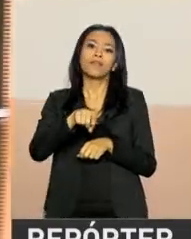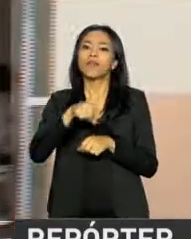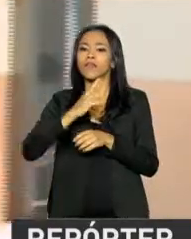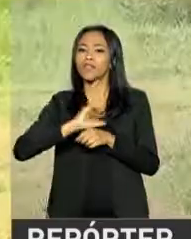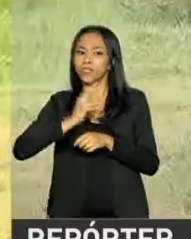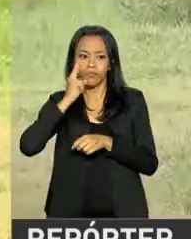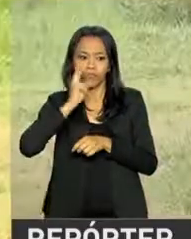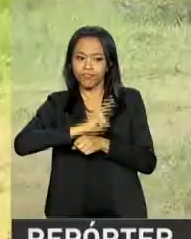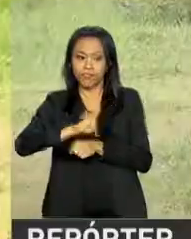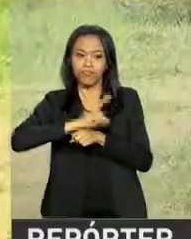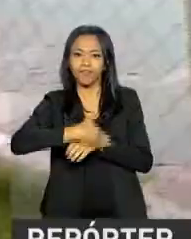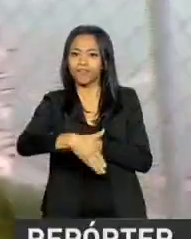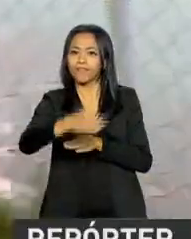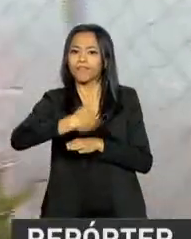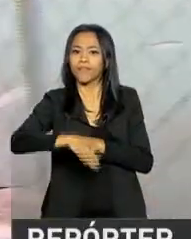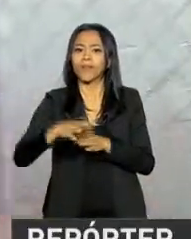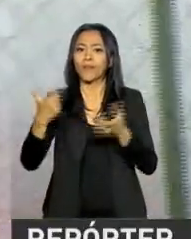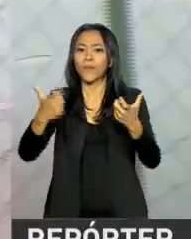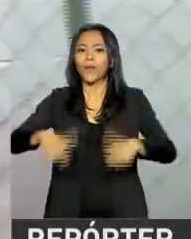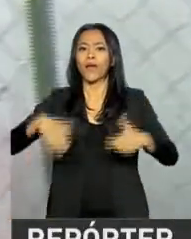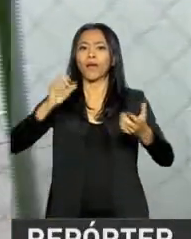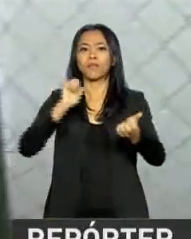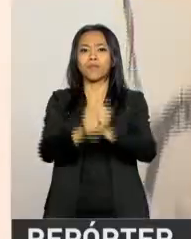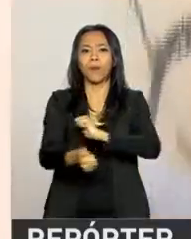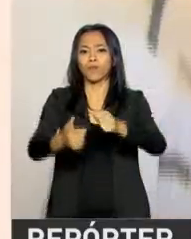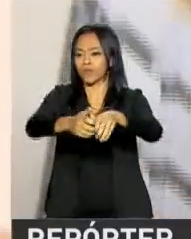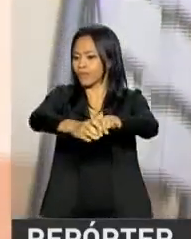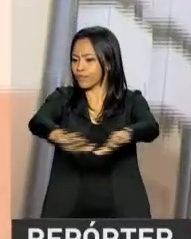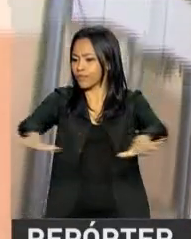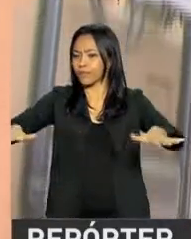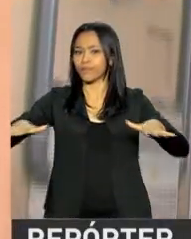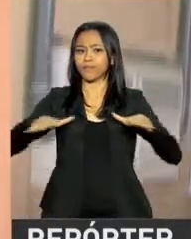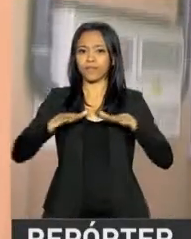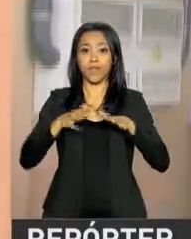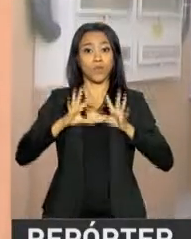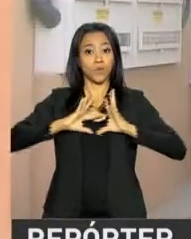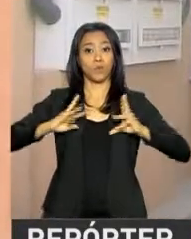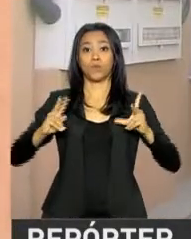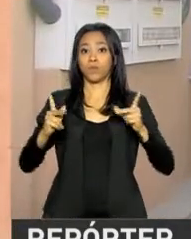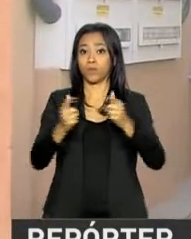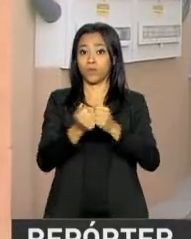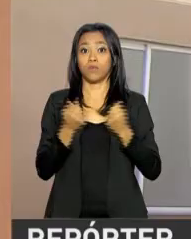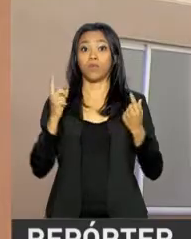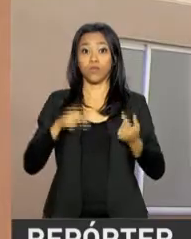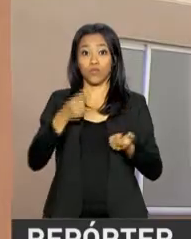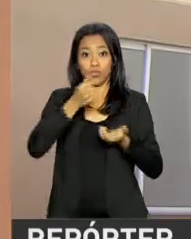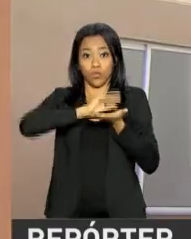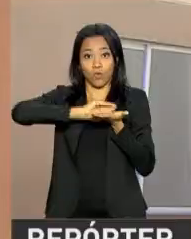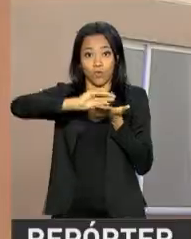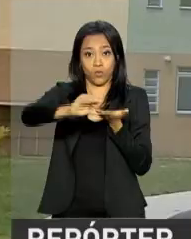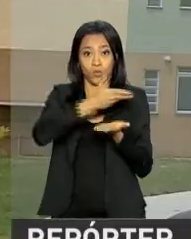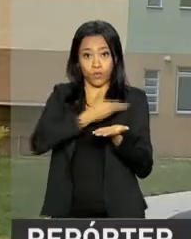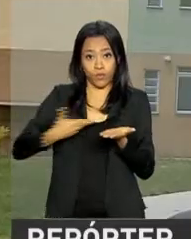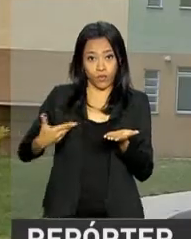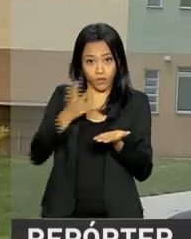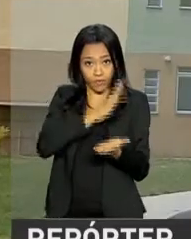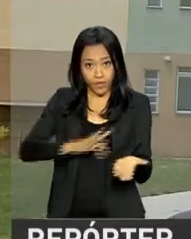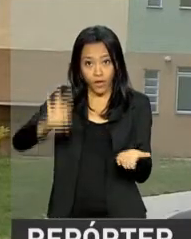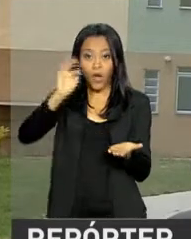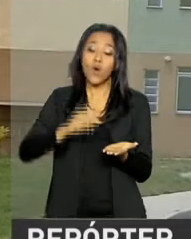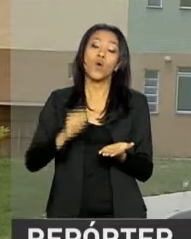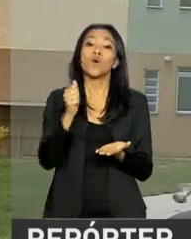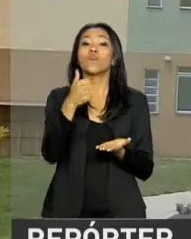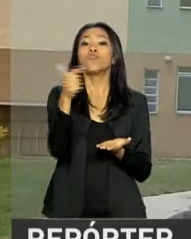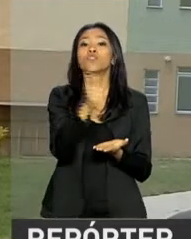comunitário parque infantil e quadra de esportes no total os investimentos do governo federal no condomínio chegaram a